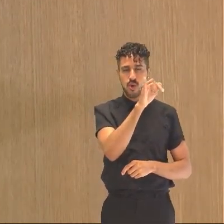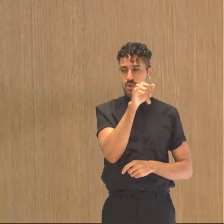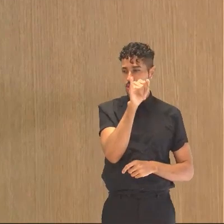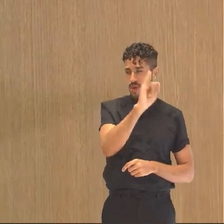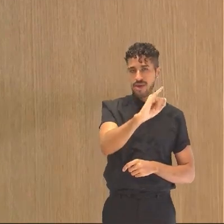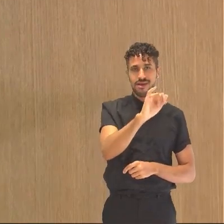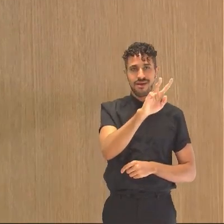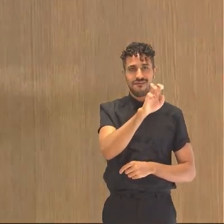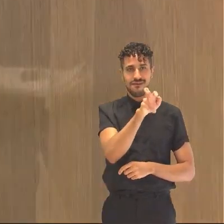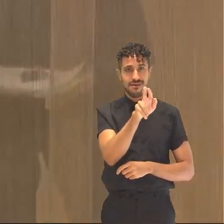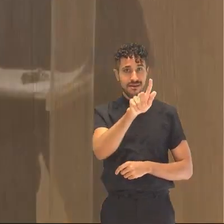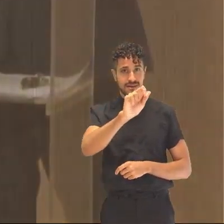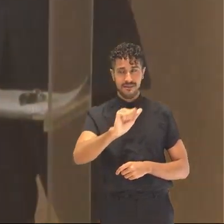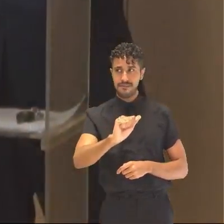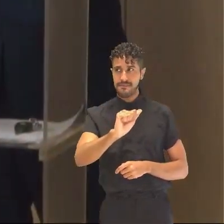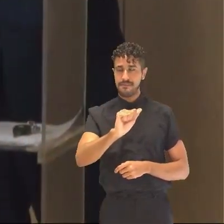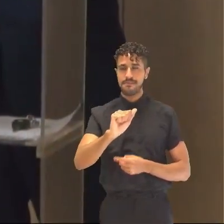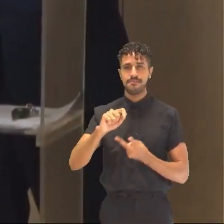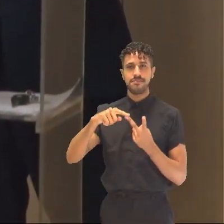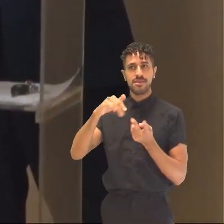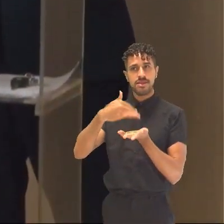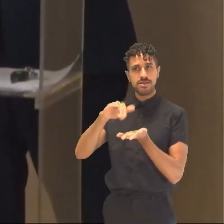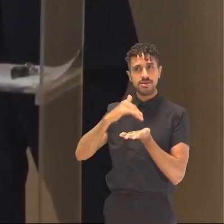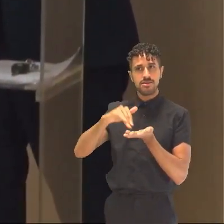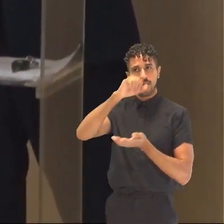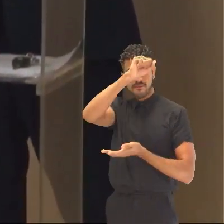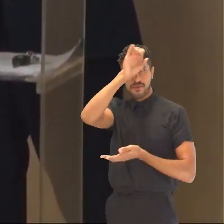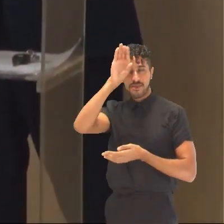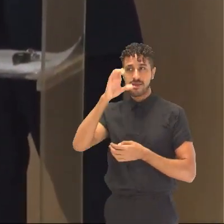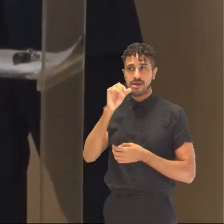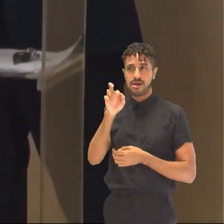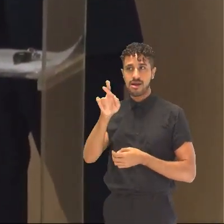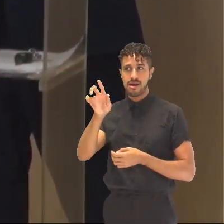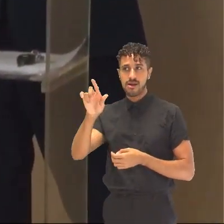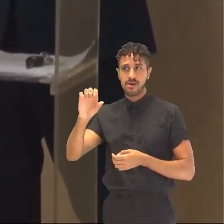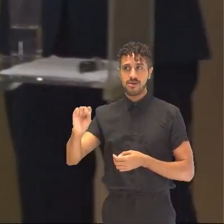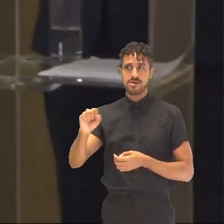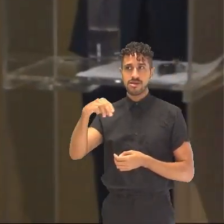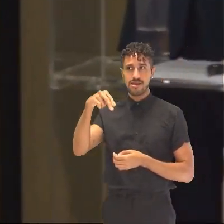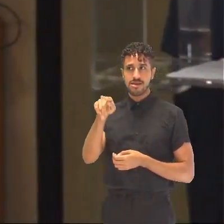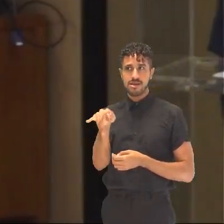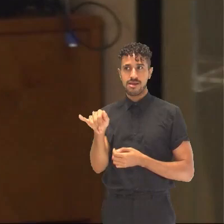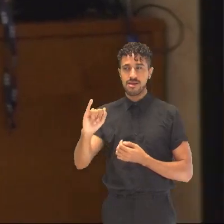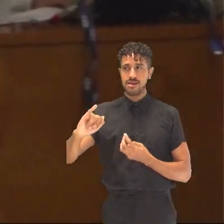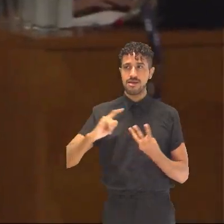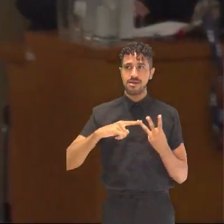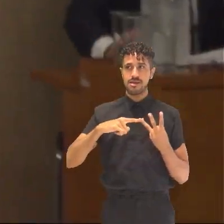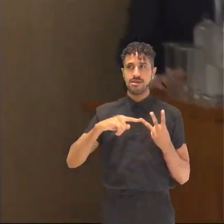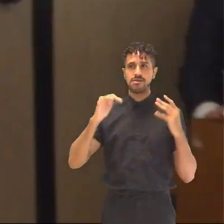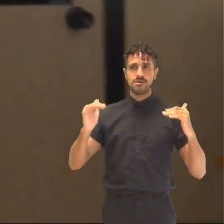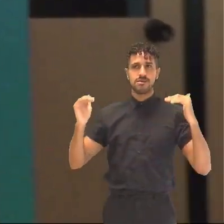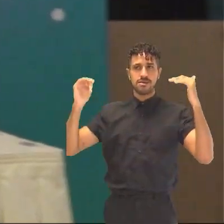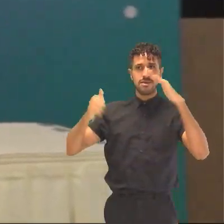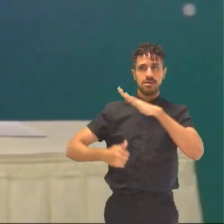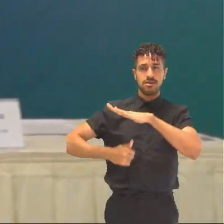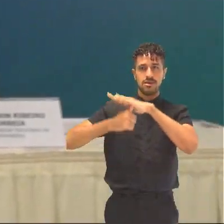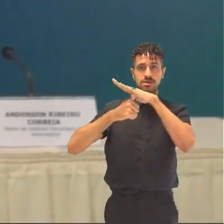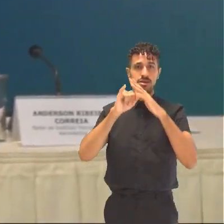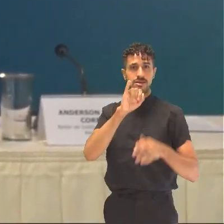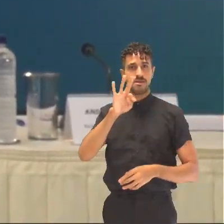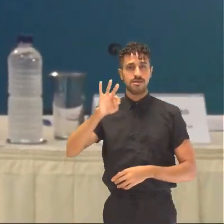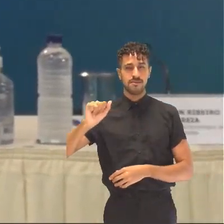Veiga, o secretário de Alfabetização Carlos Nadalim, o magnífico reitor do